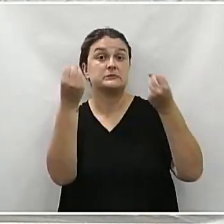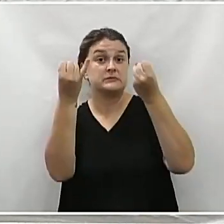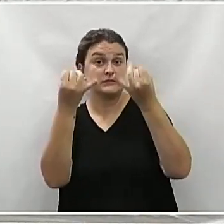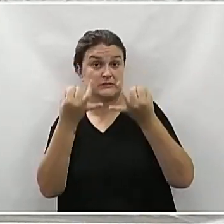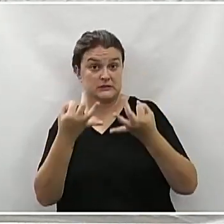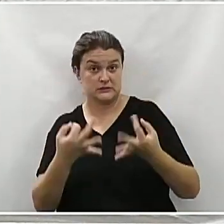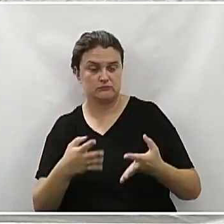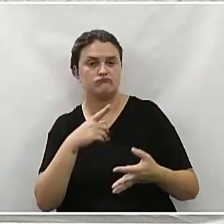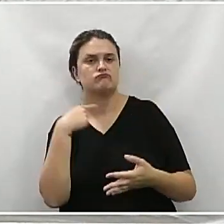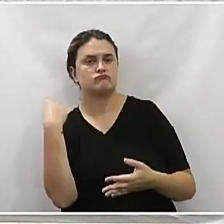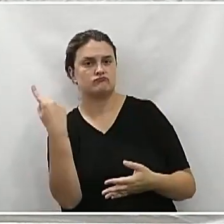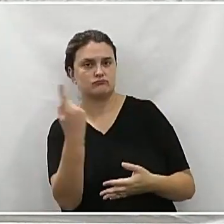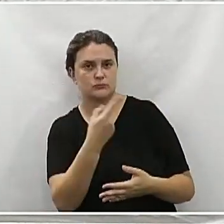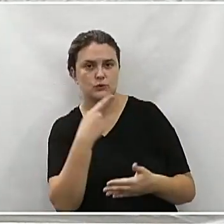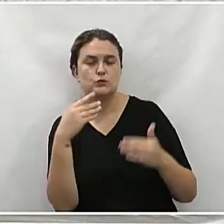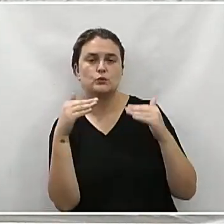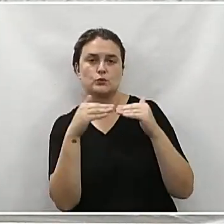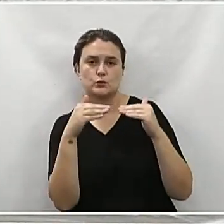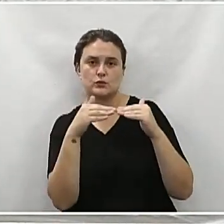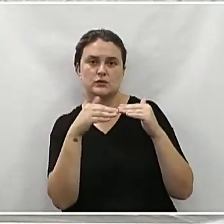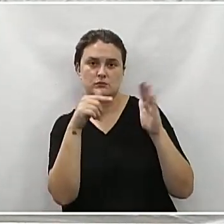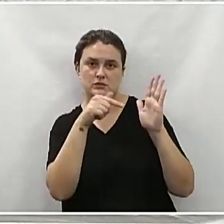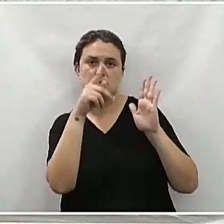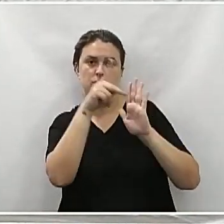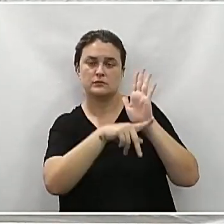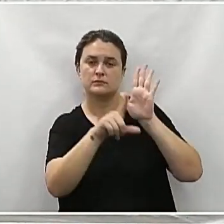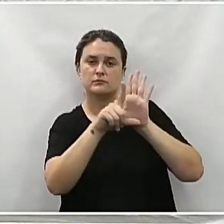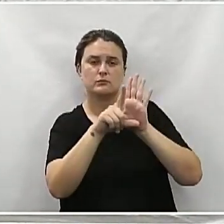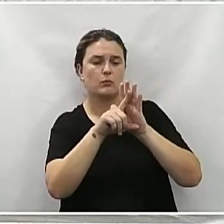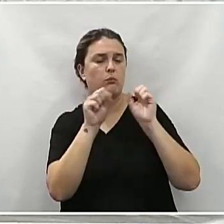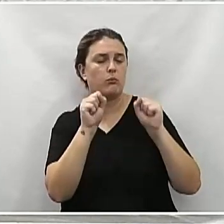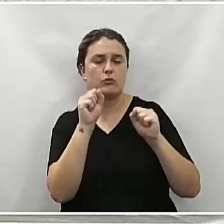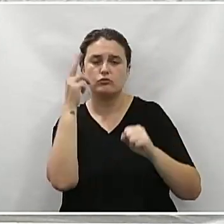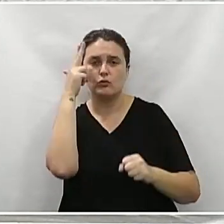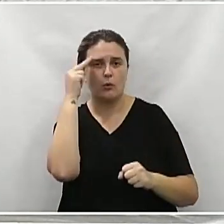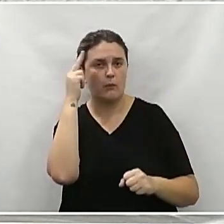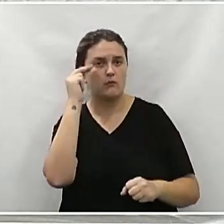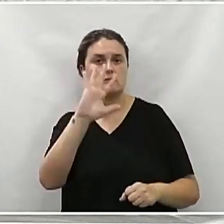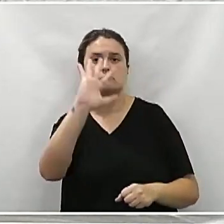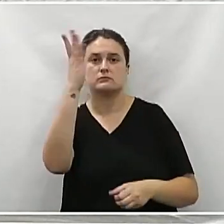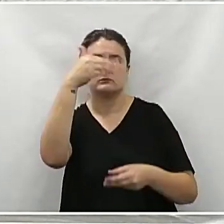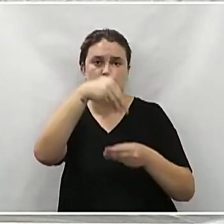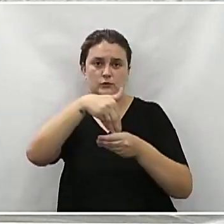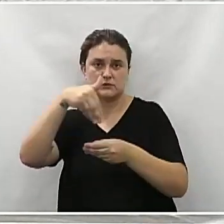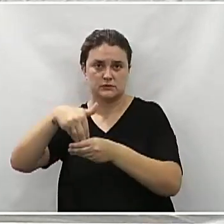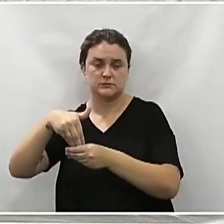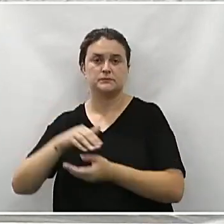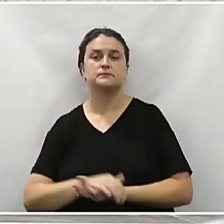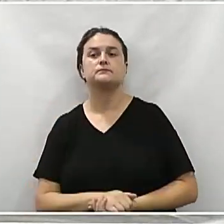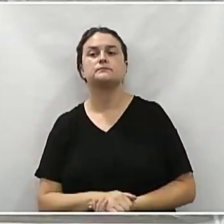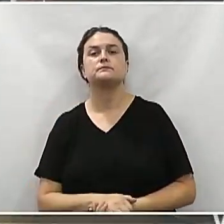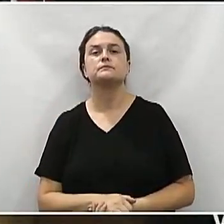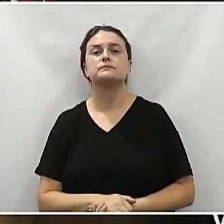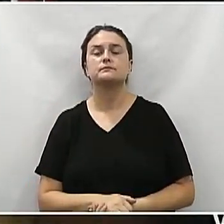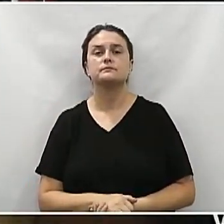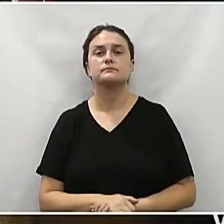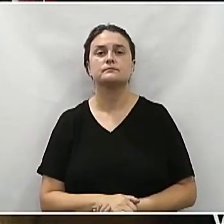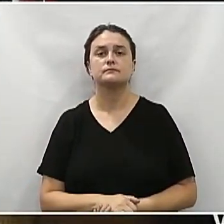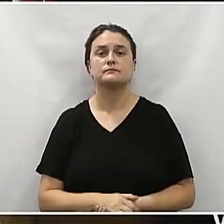Fundamentação. Somos de parecer favorável ao projeto em questão, devendo mesmo seguir os trâmites do regimento. É o parecer.